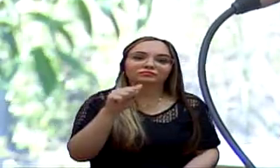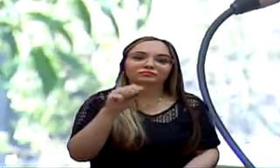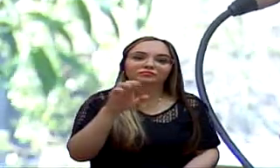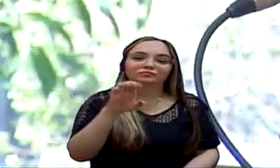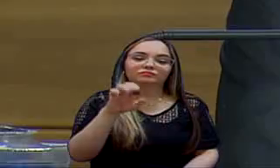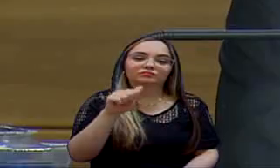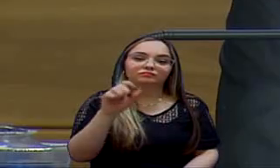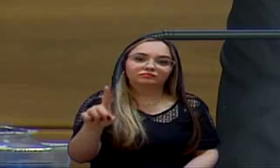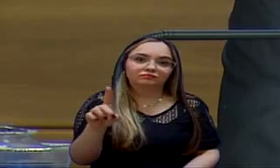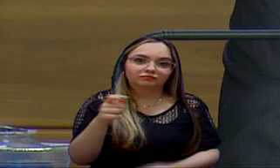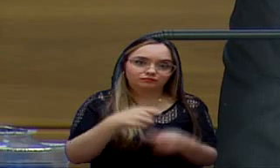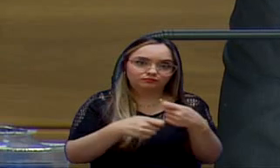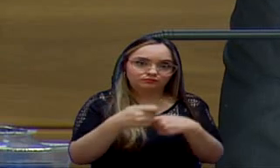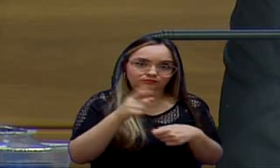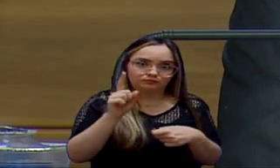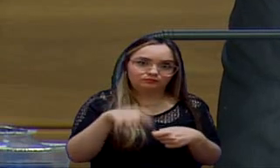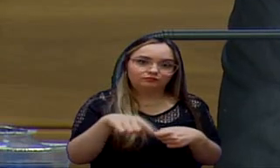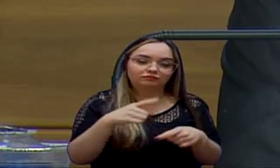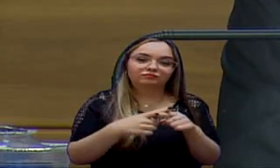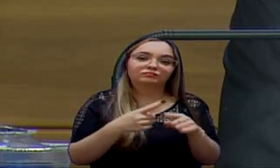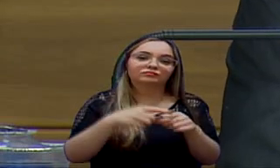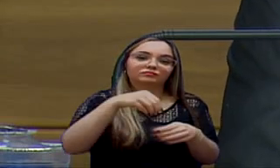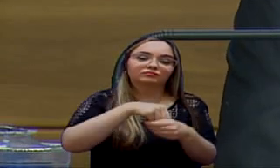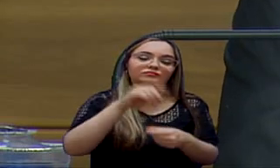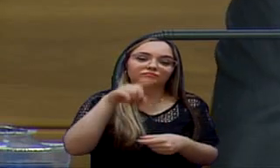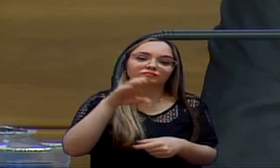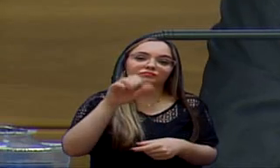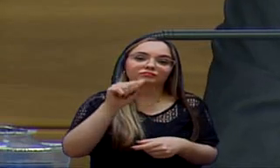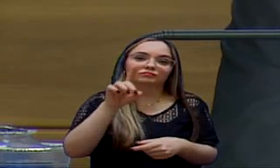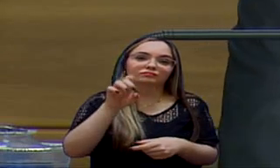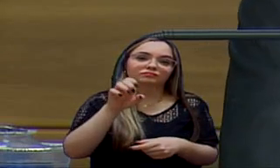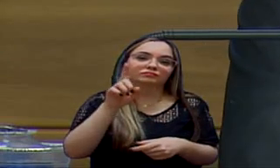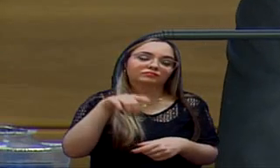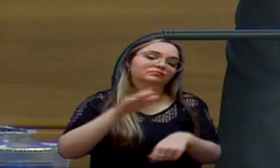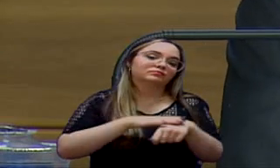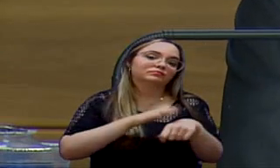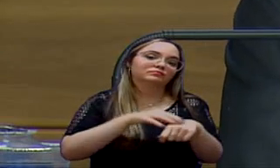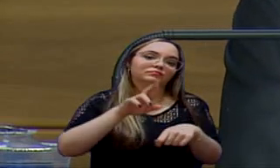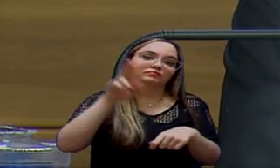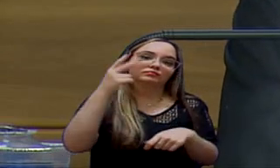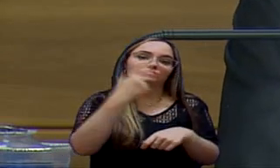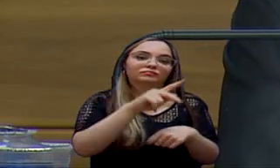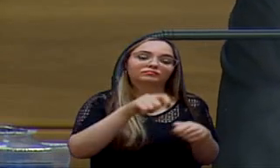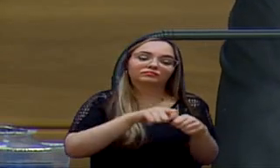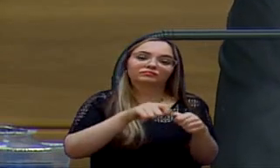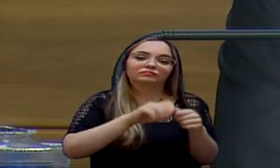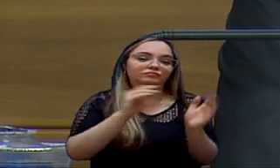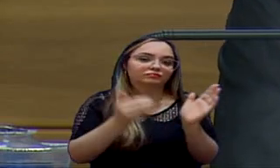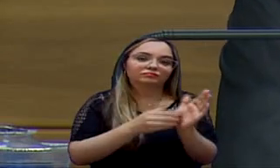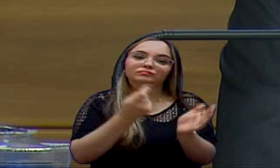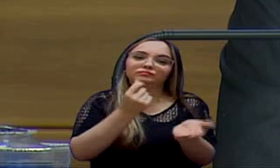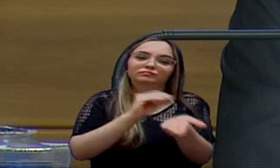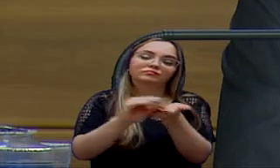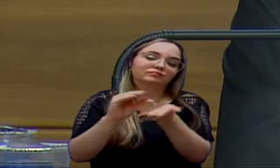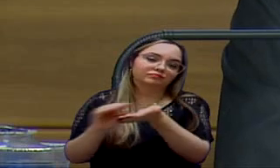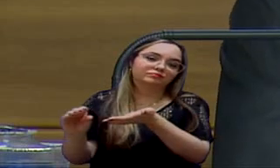Onde está contido o órgão que administra todos esses recursos